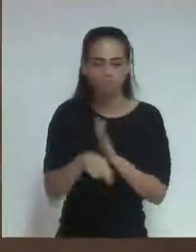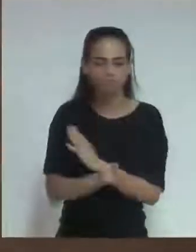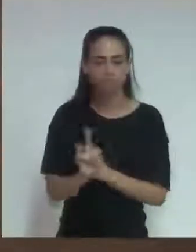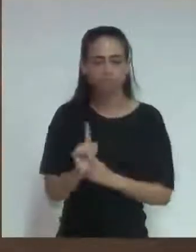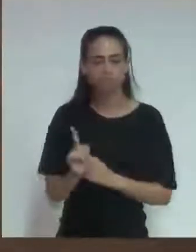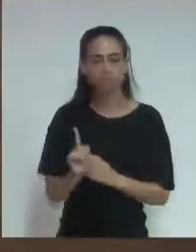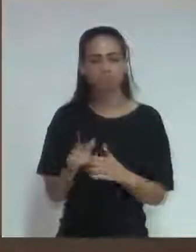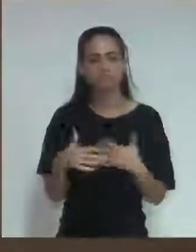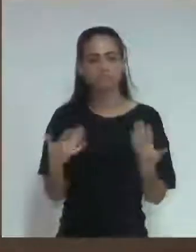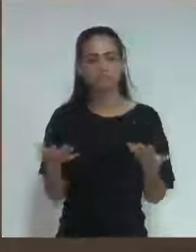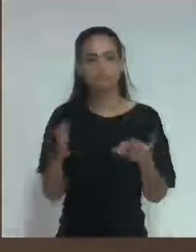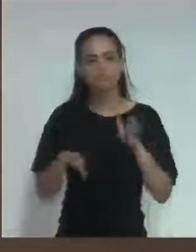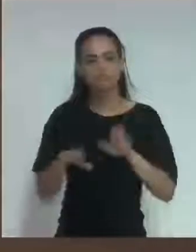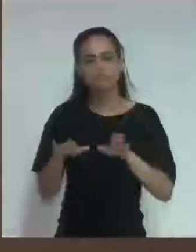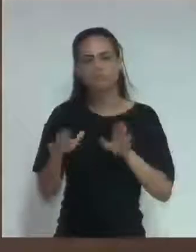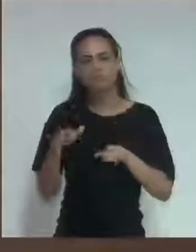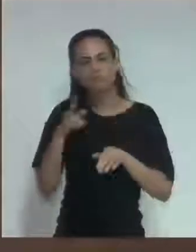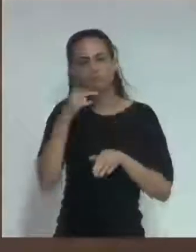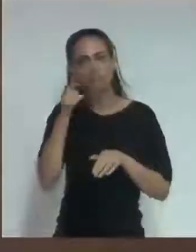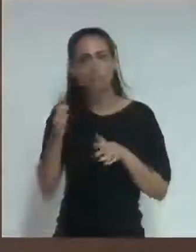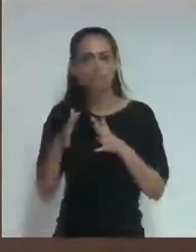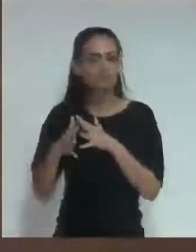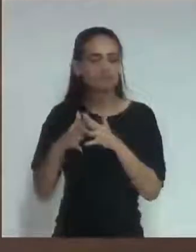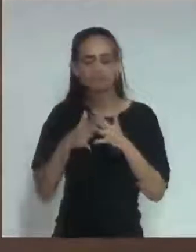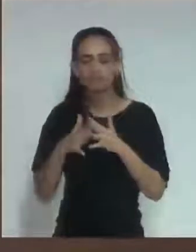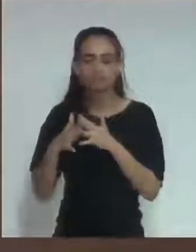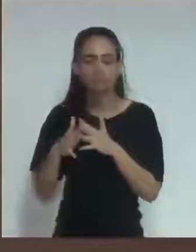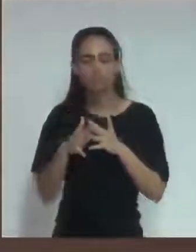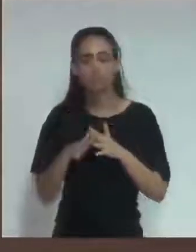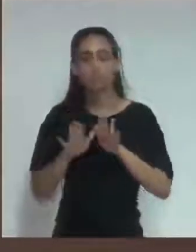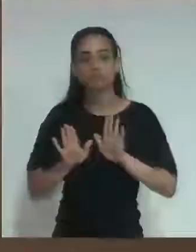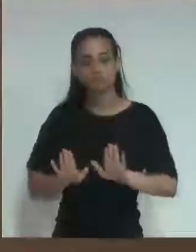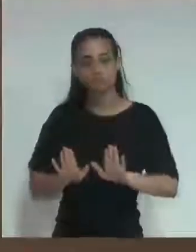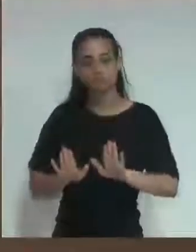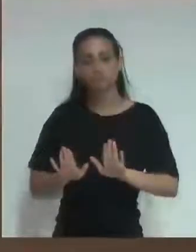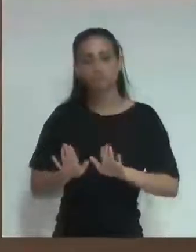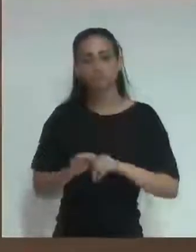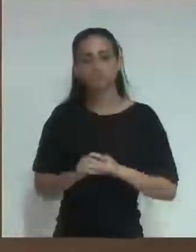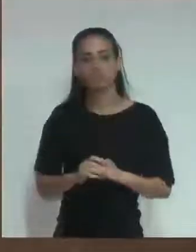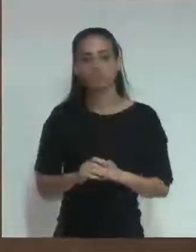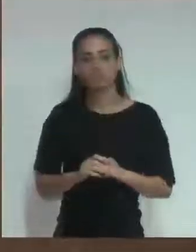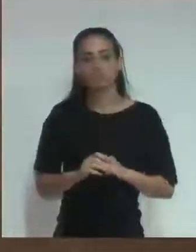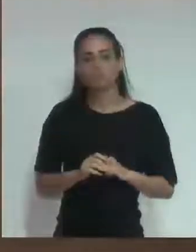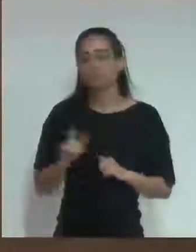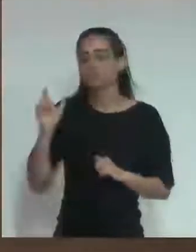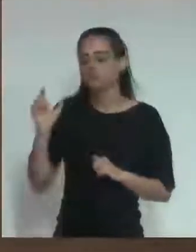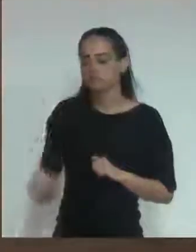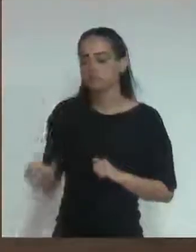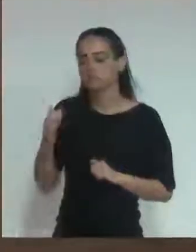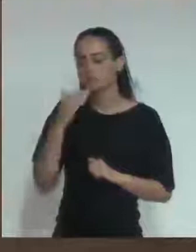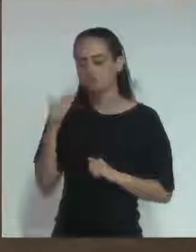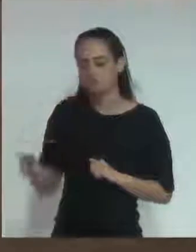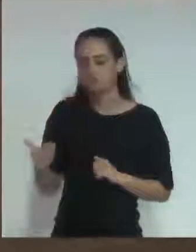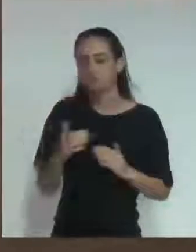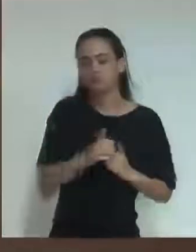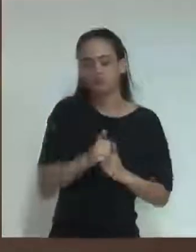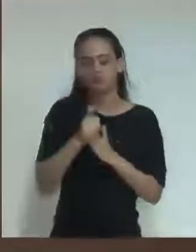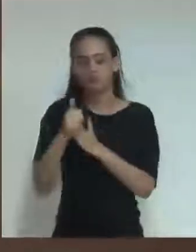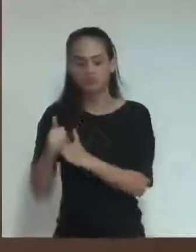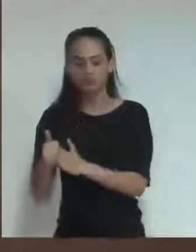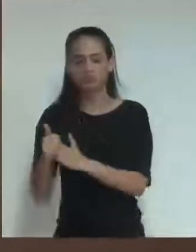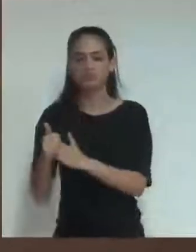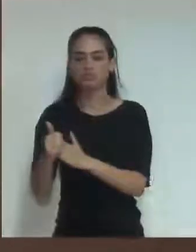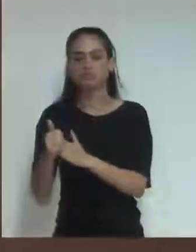que não corresponde à realidade, né? Não precisaria. Mas o vereador pediu, sugeriu, tanto para enviar para a comissão processante, como